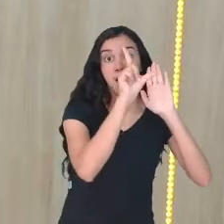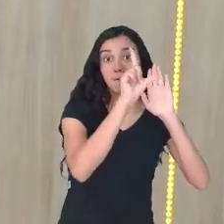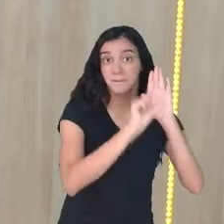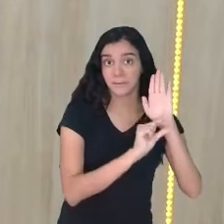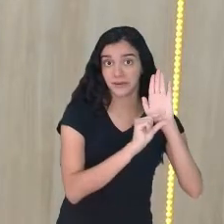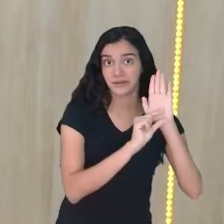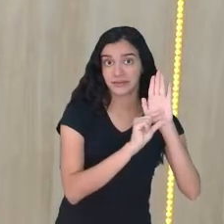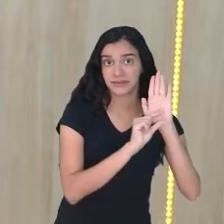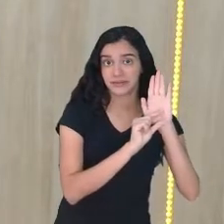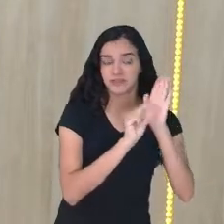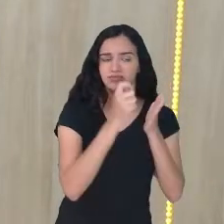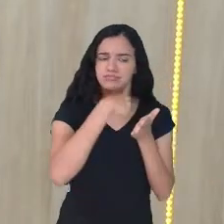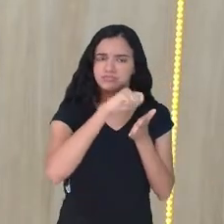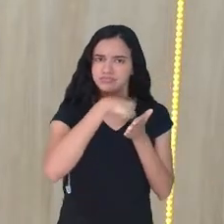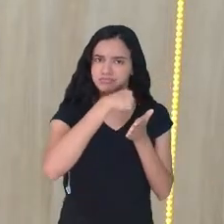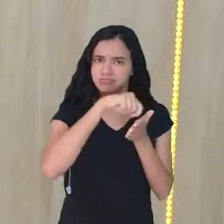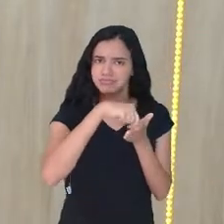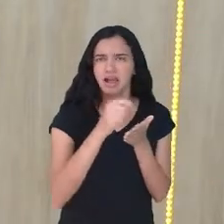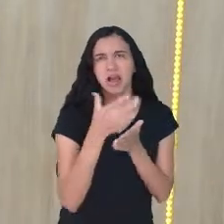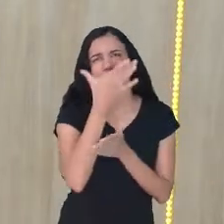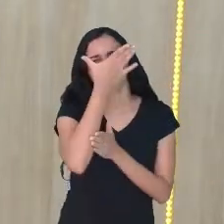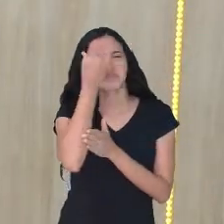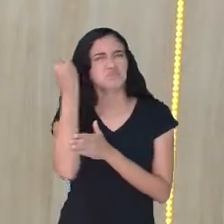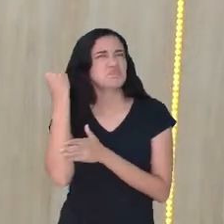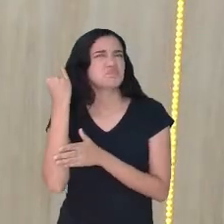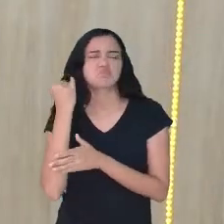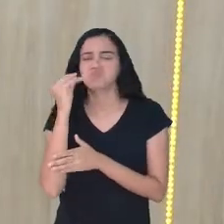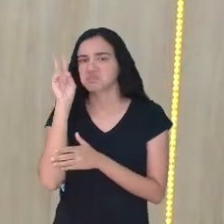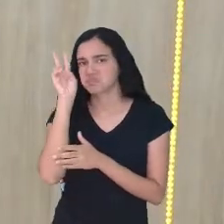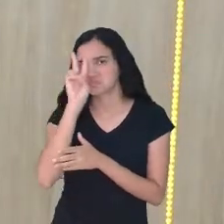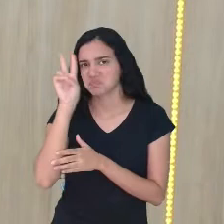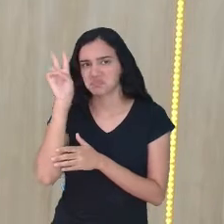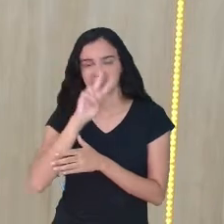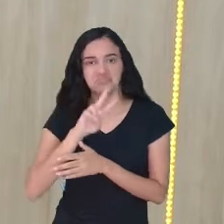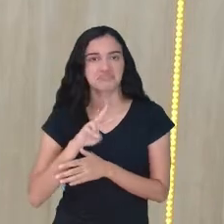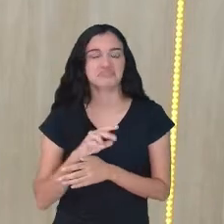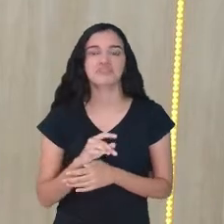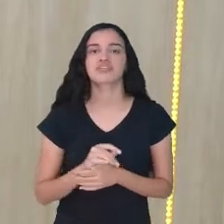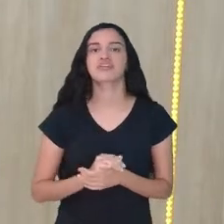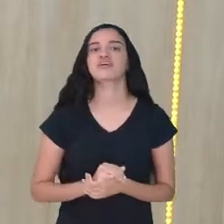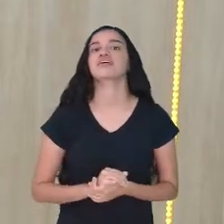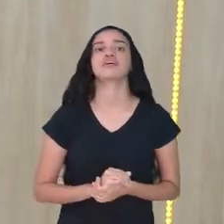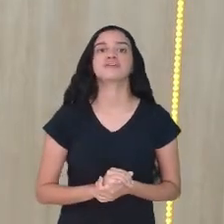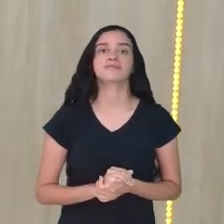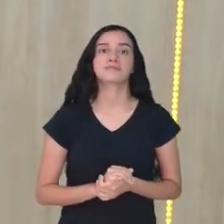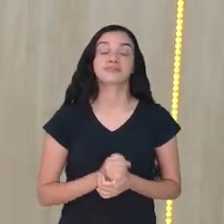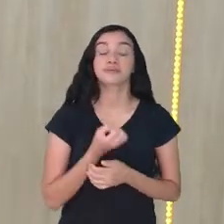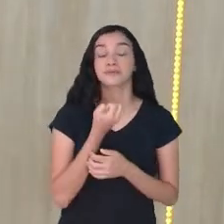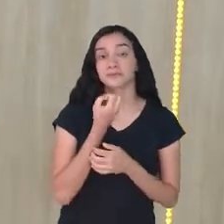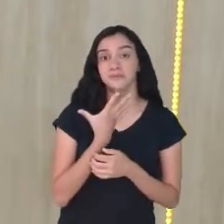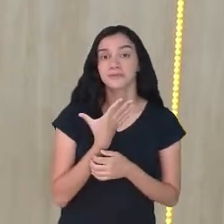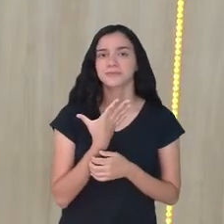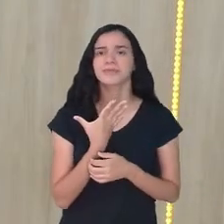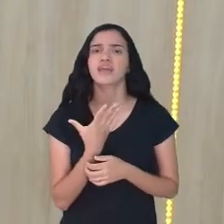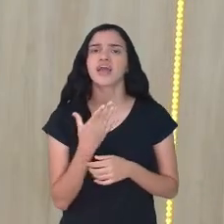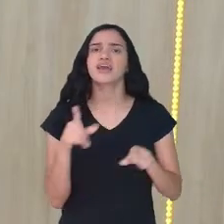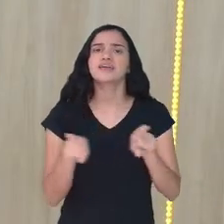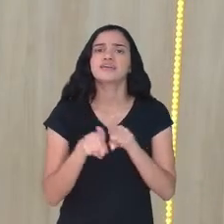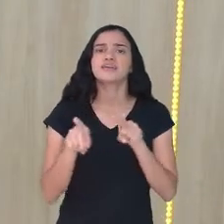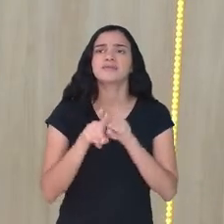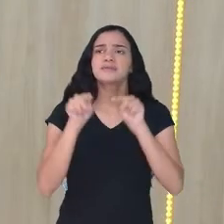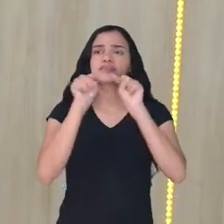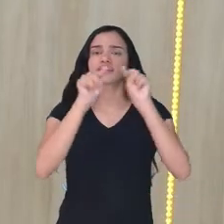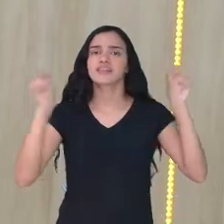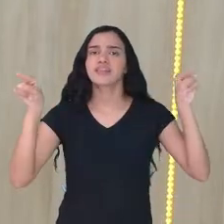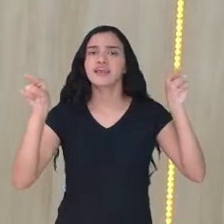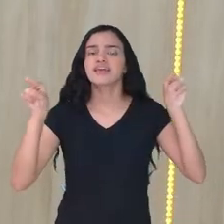menos lá a continha lá, que eu não me lembro mais nem quanto eram as coisas naquela época. Bom, além da reta,